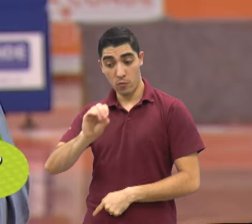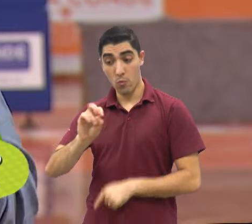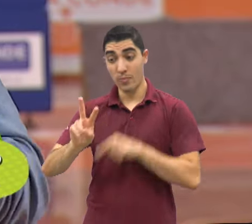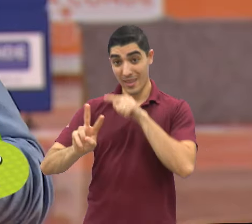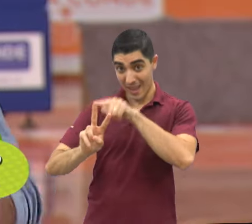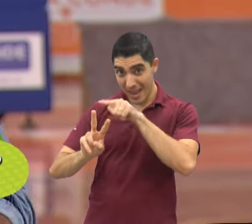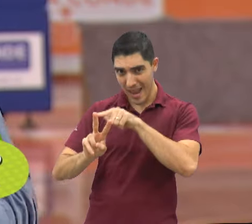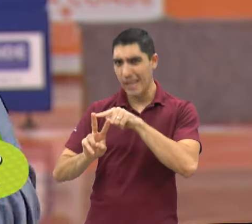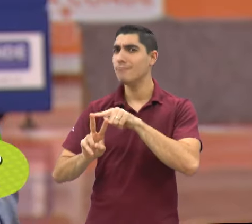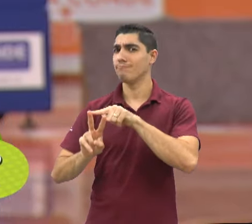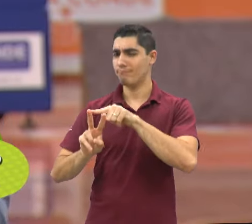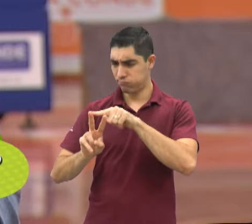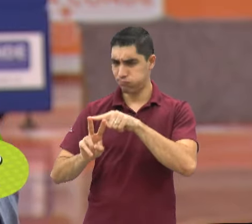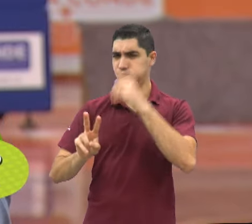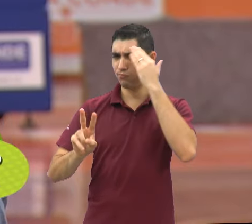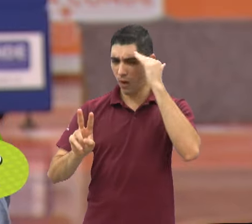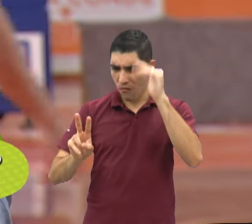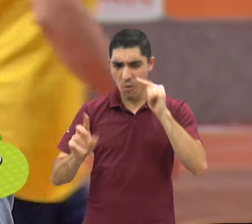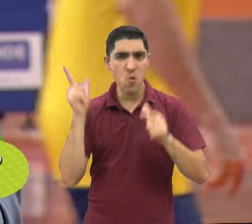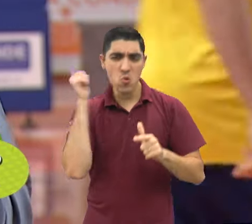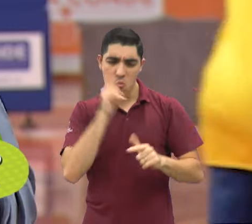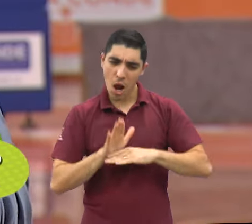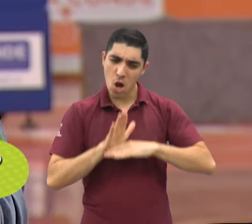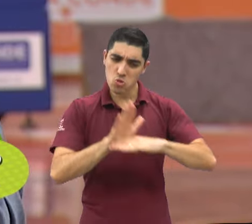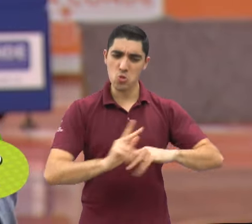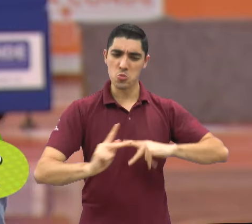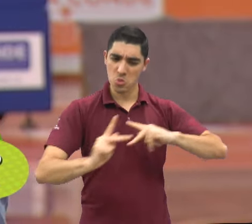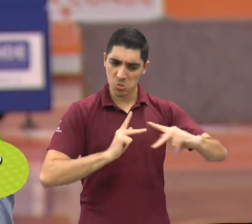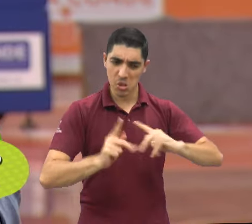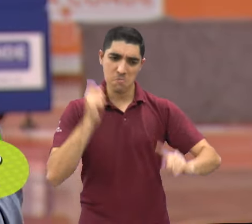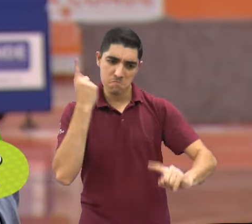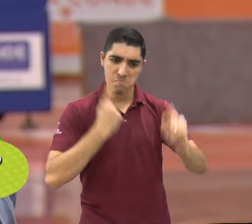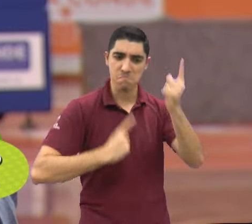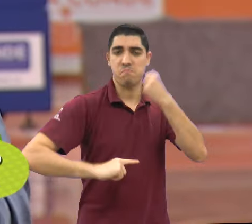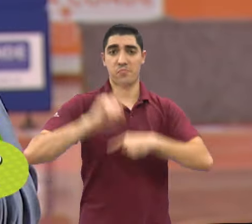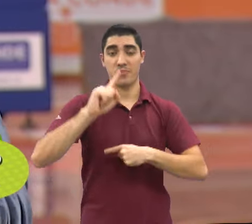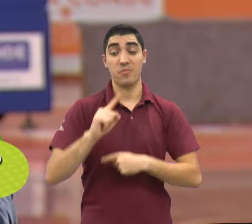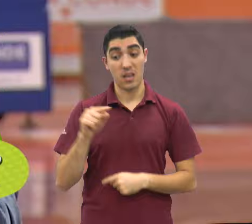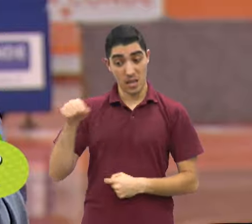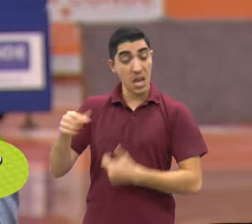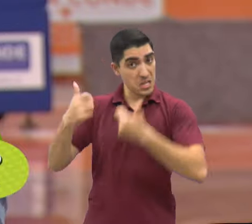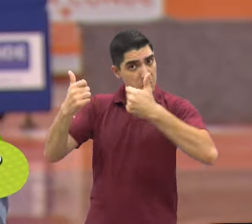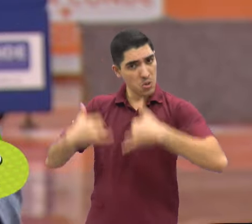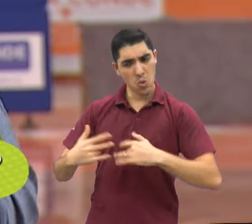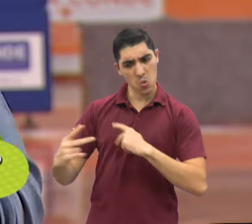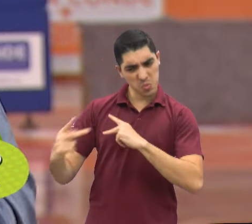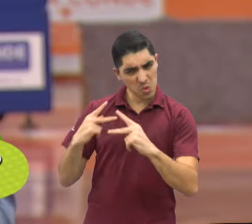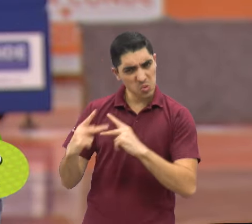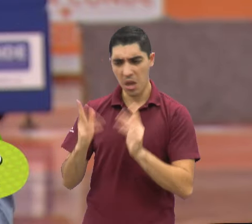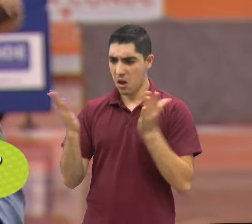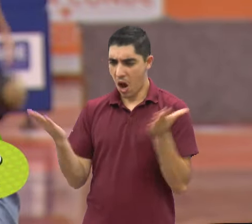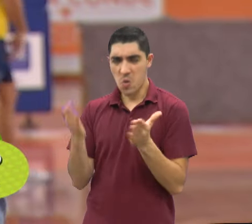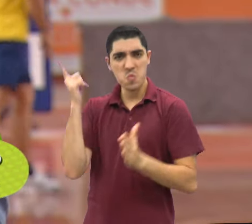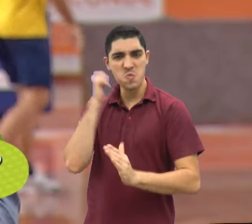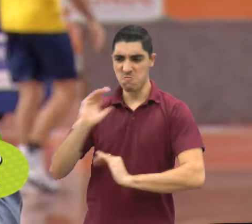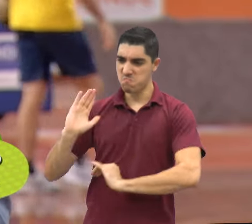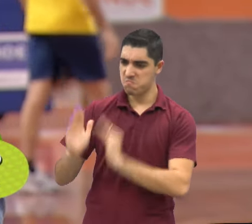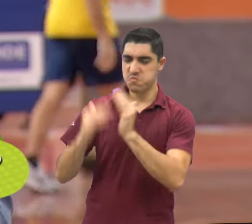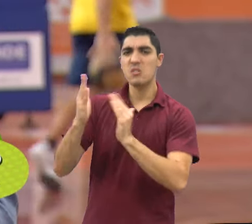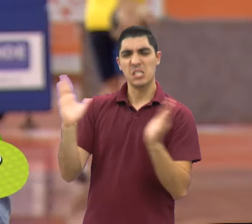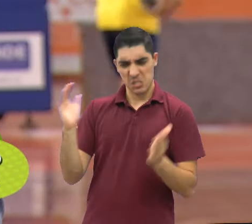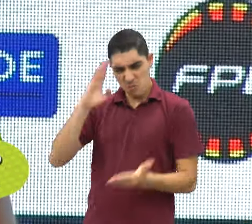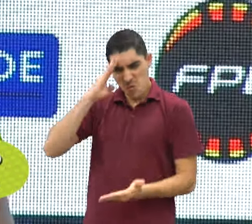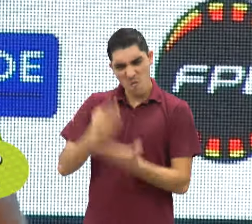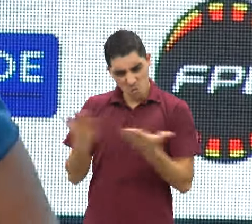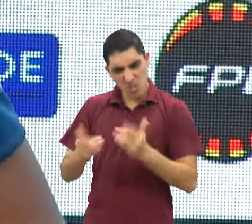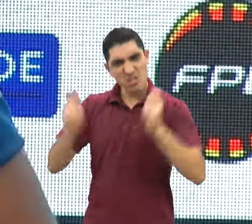equipe nas semifinais contra o São Paulo. Disse que o São José está embalado, cresceu no momento certo e está confiante para esse primeiro jogo da